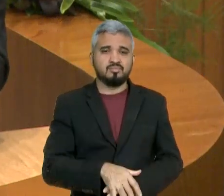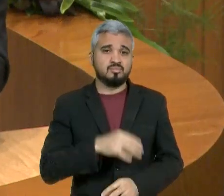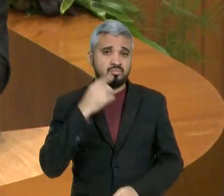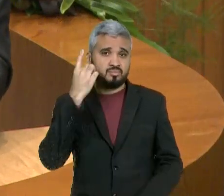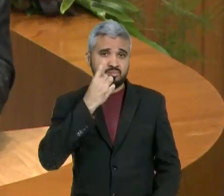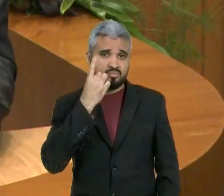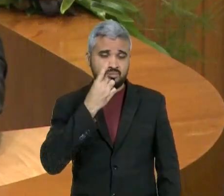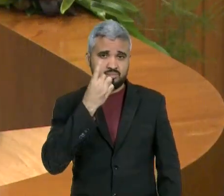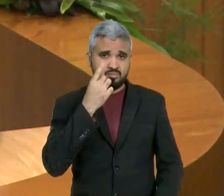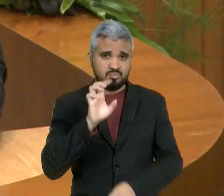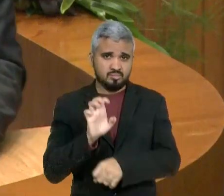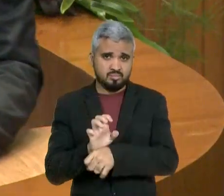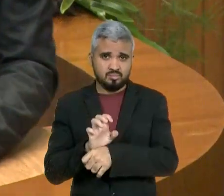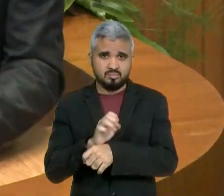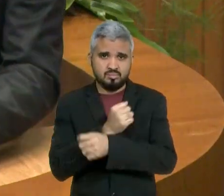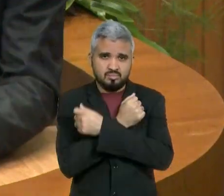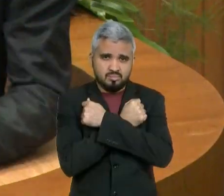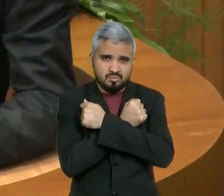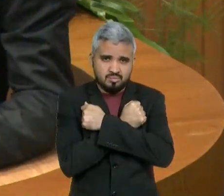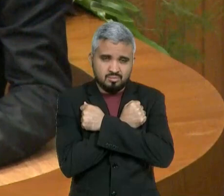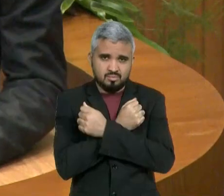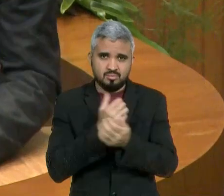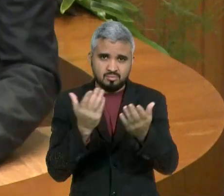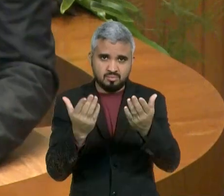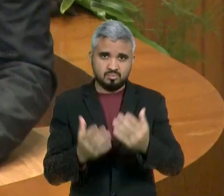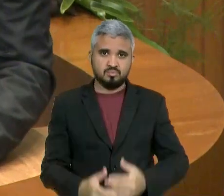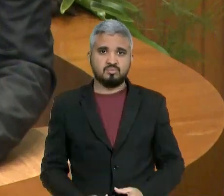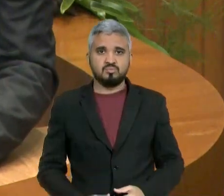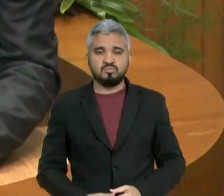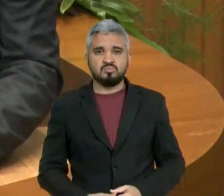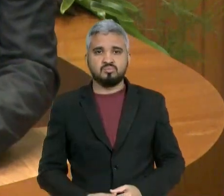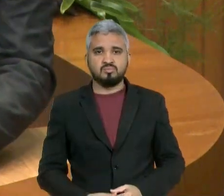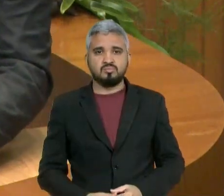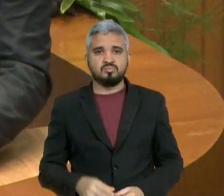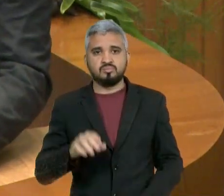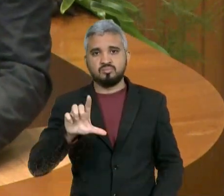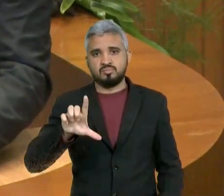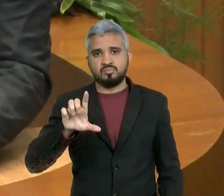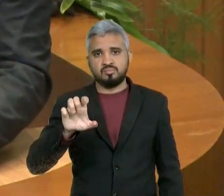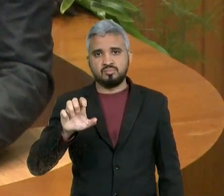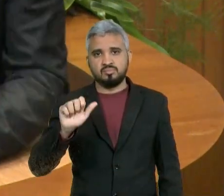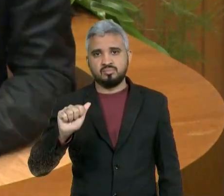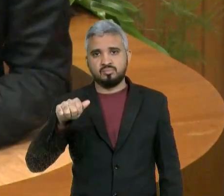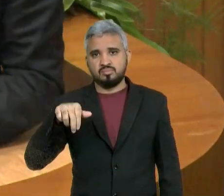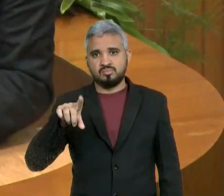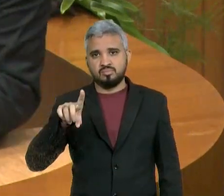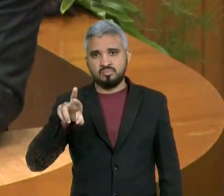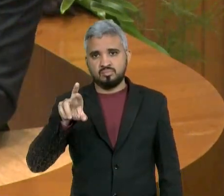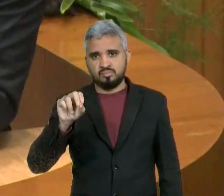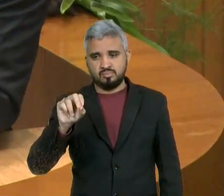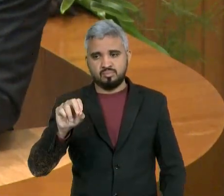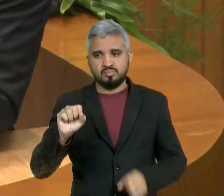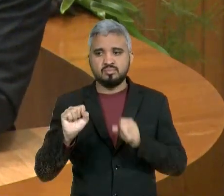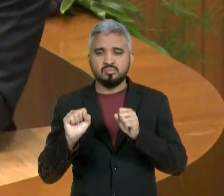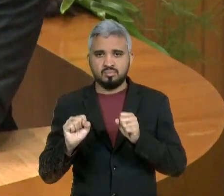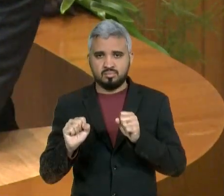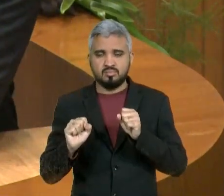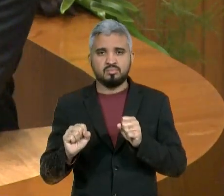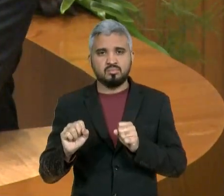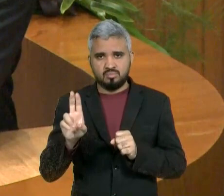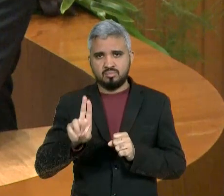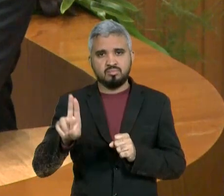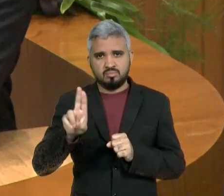estadual. Um grande abraço. E o Leandro, logo em seguida, pode usar, que nós vamos ser bem breve.